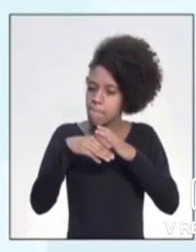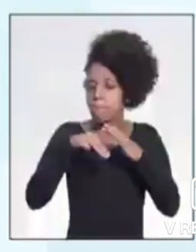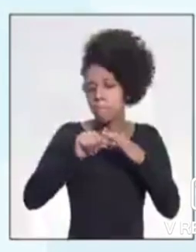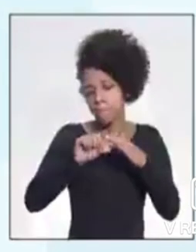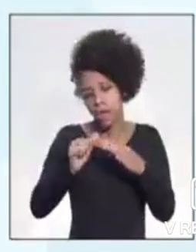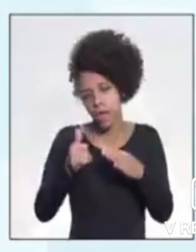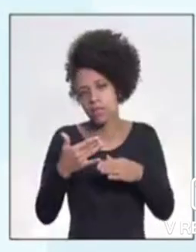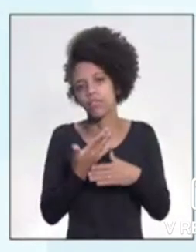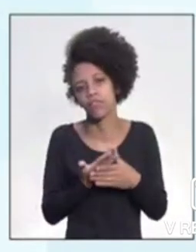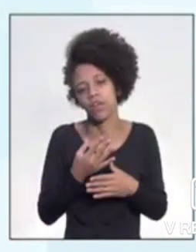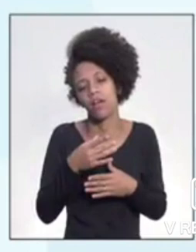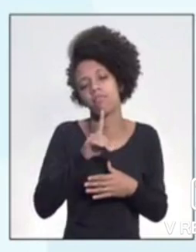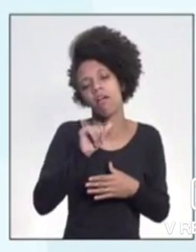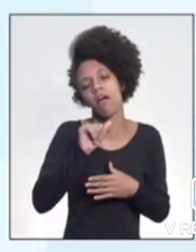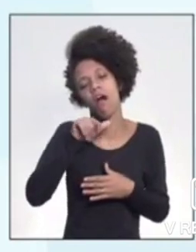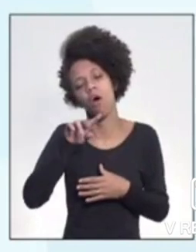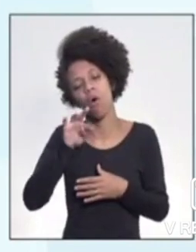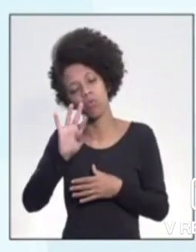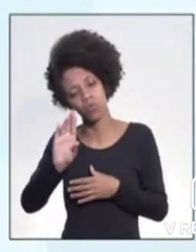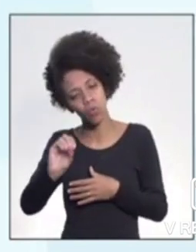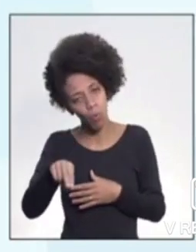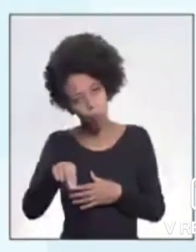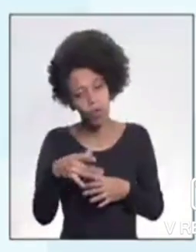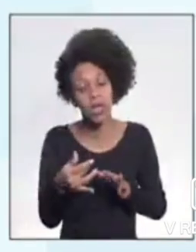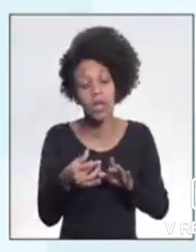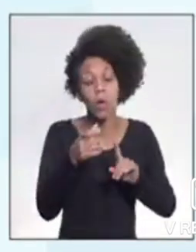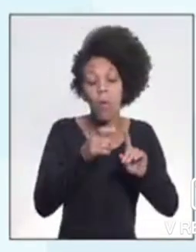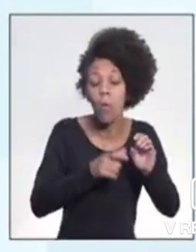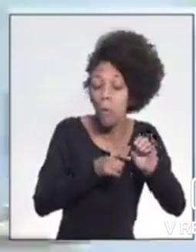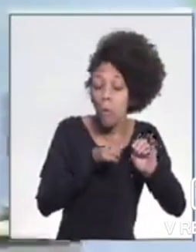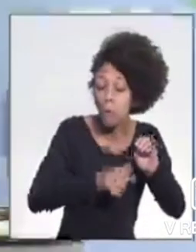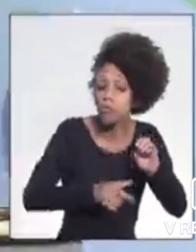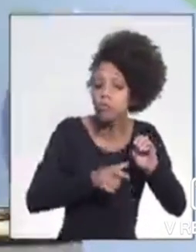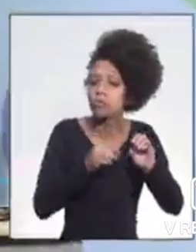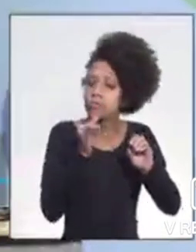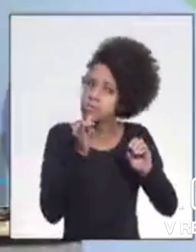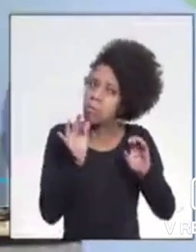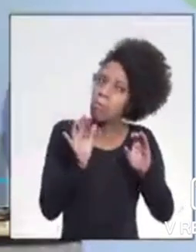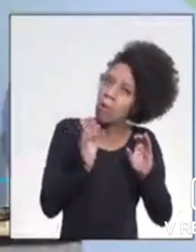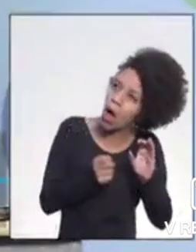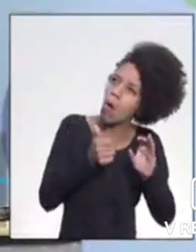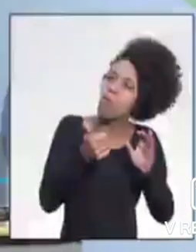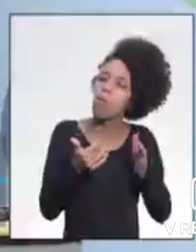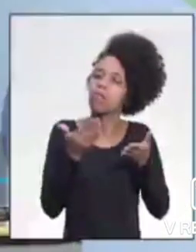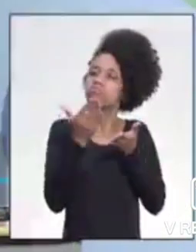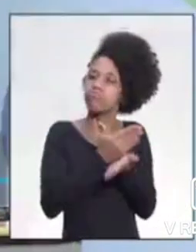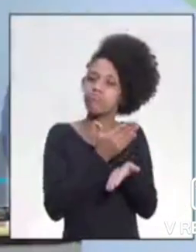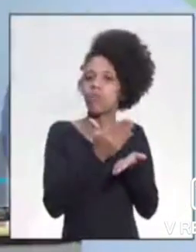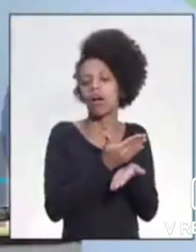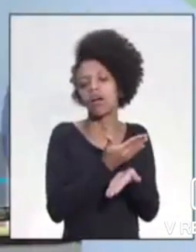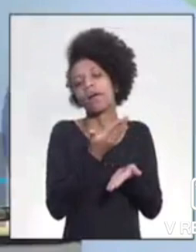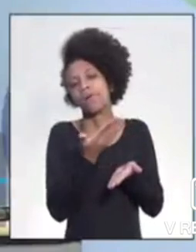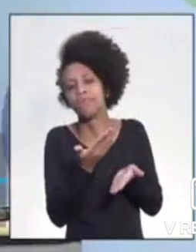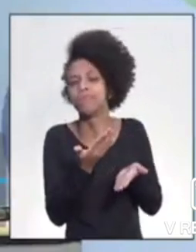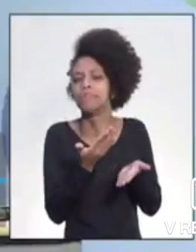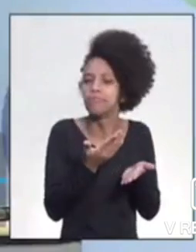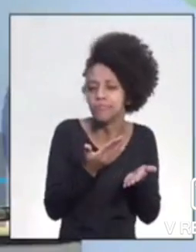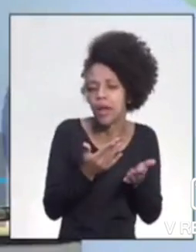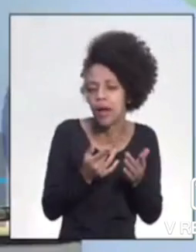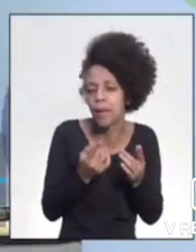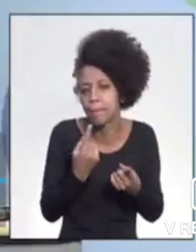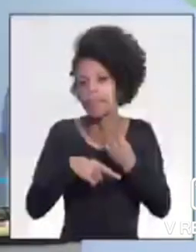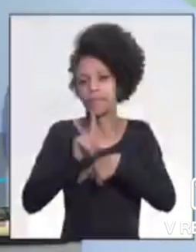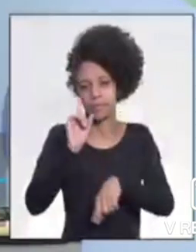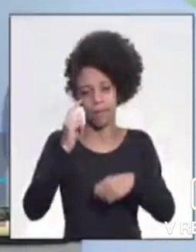Dalton. Né? O modelo de Dalton ele foi suficiente até a página 2, né? Quase 100 anos depois o pessoal começou a melhorar um pouquinho a ideia dele.